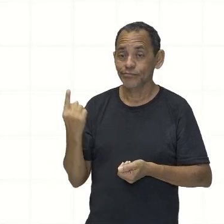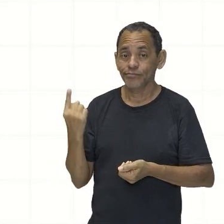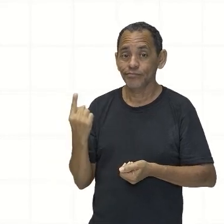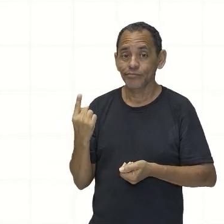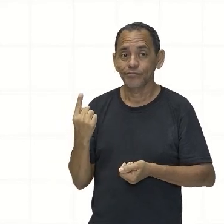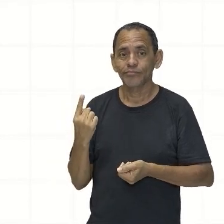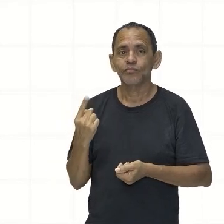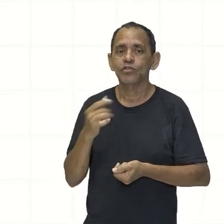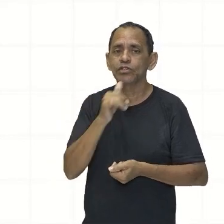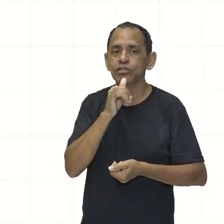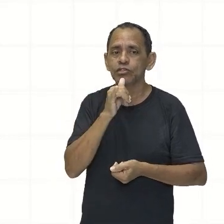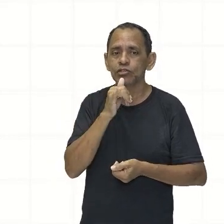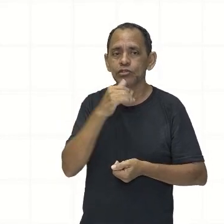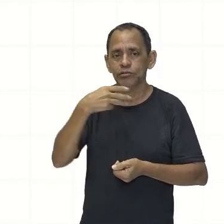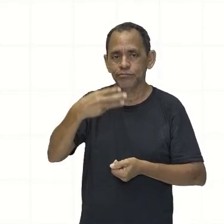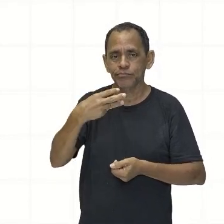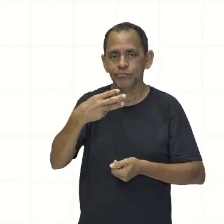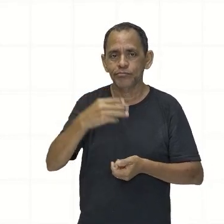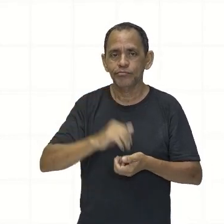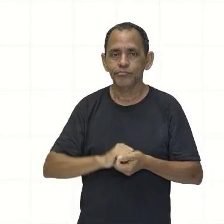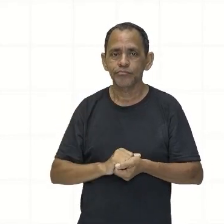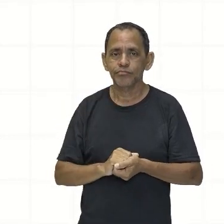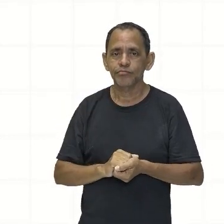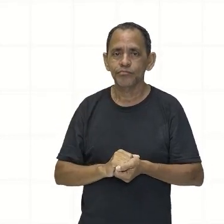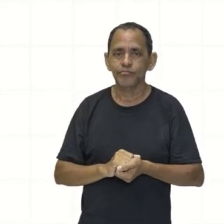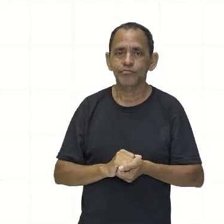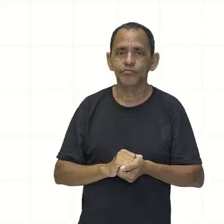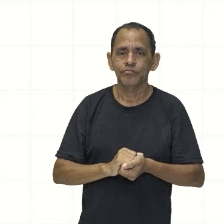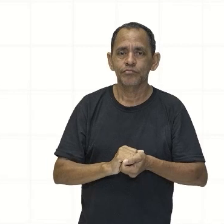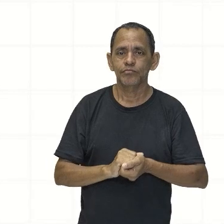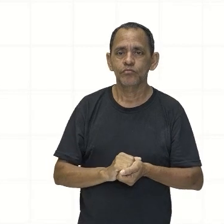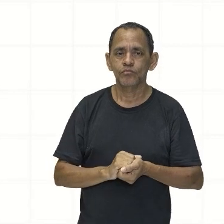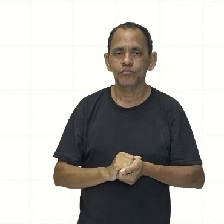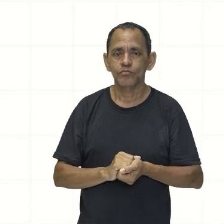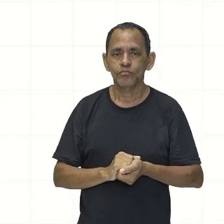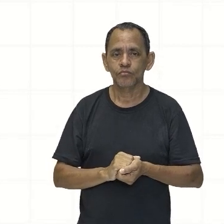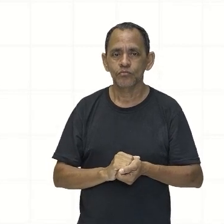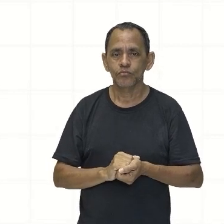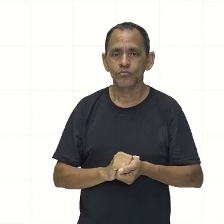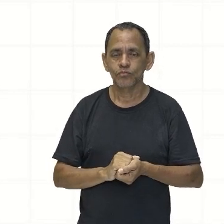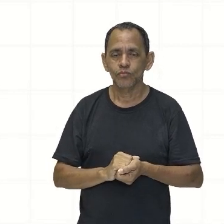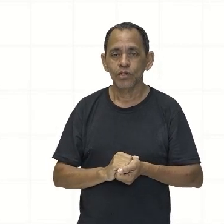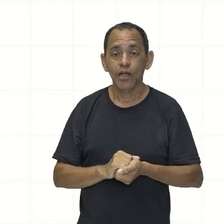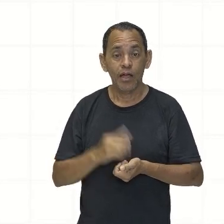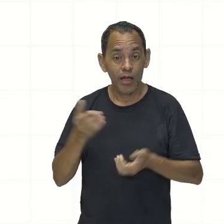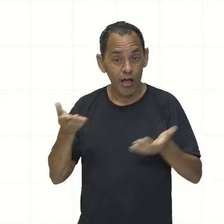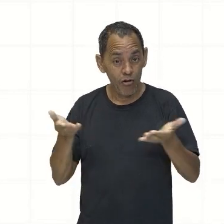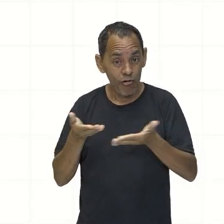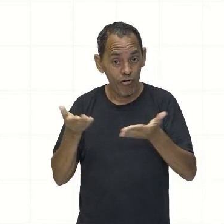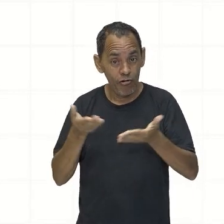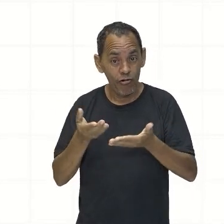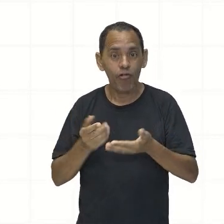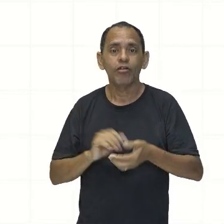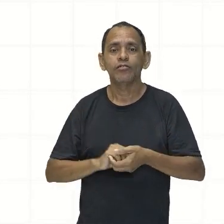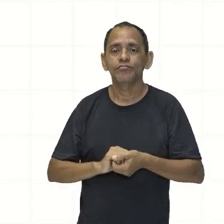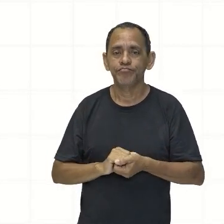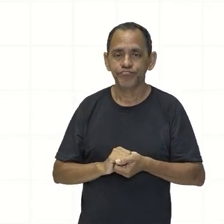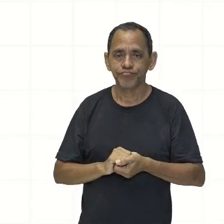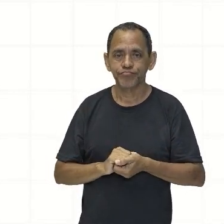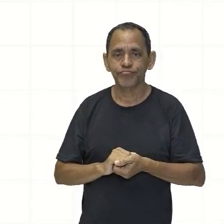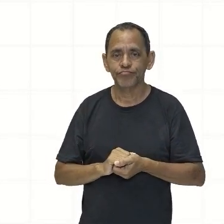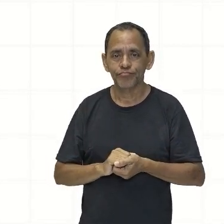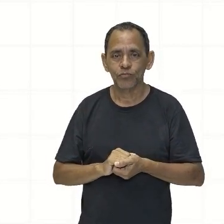uma outra aplicação. Vamos para a geometria, olha. Uma outra aplicação do